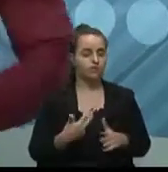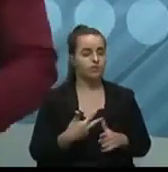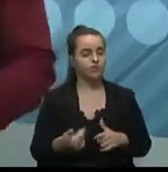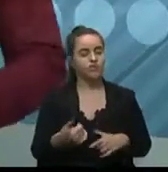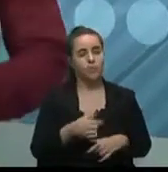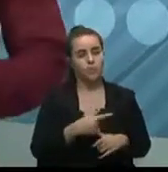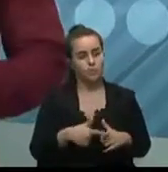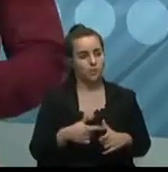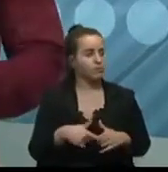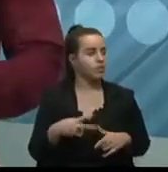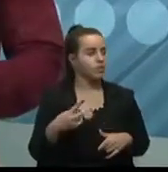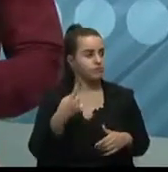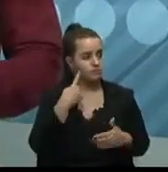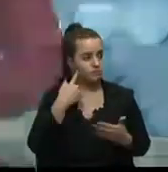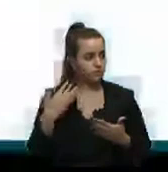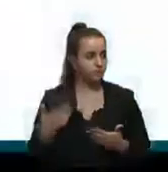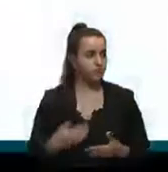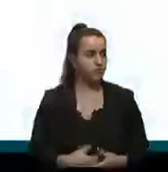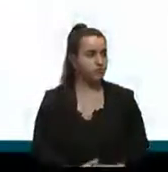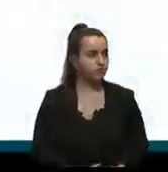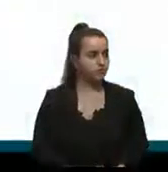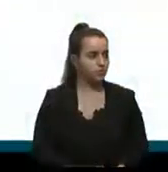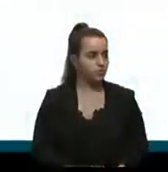problema 2. Acompanhe comigo no quadro.